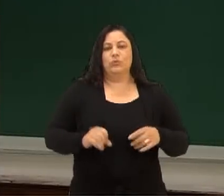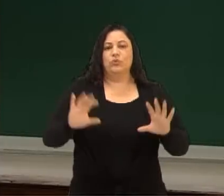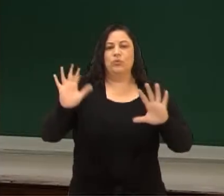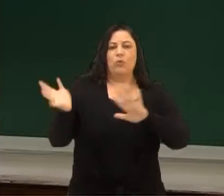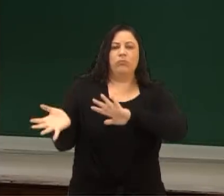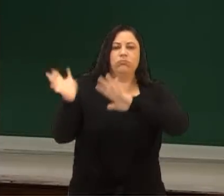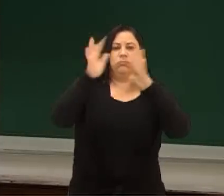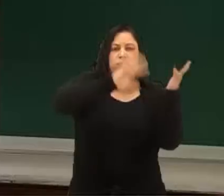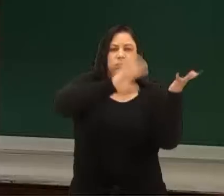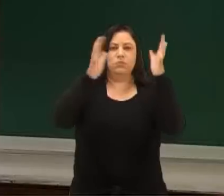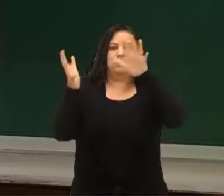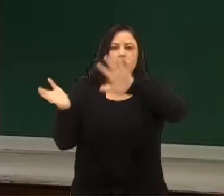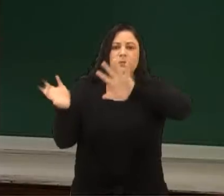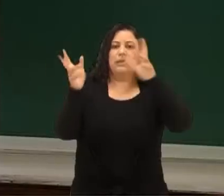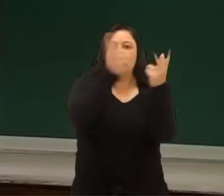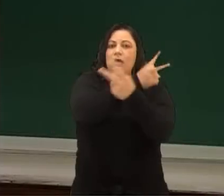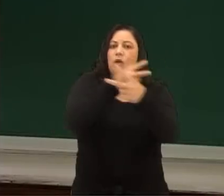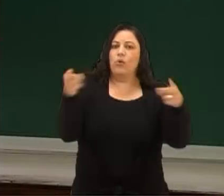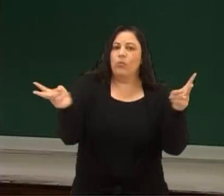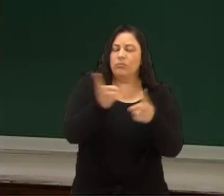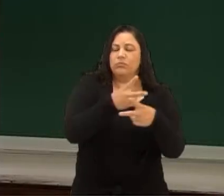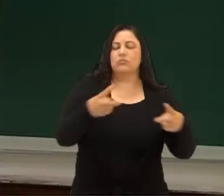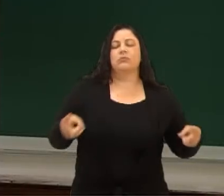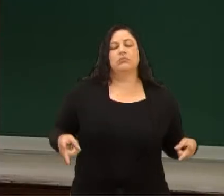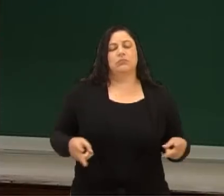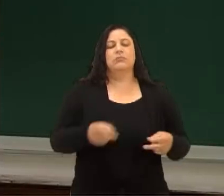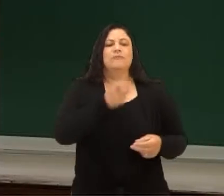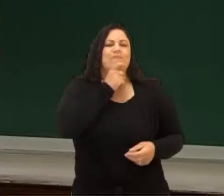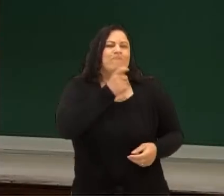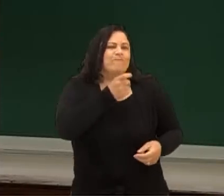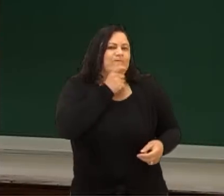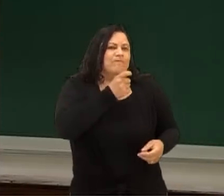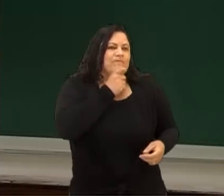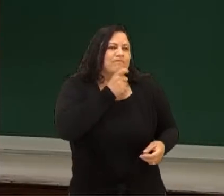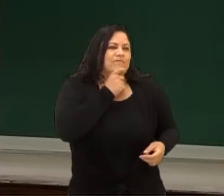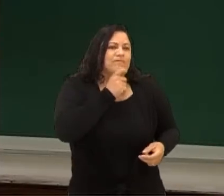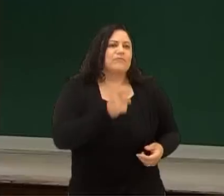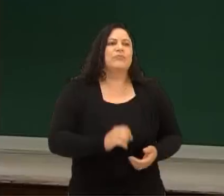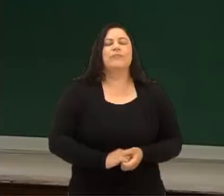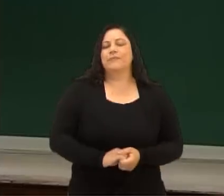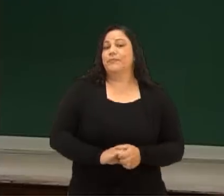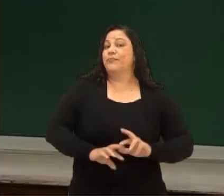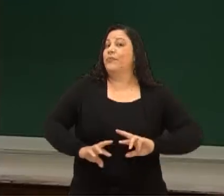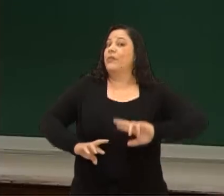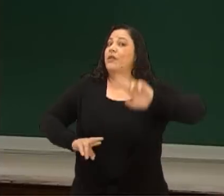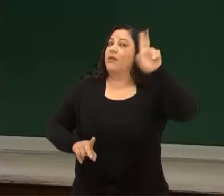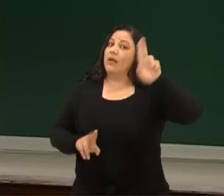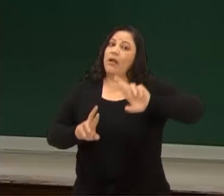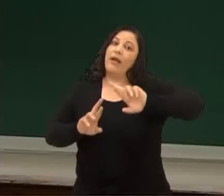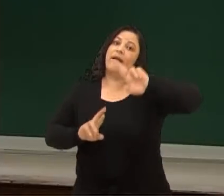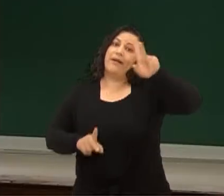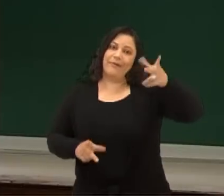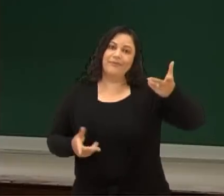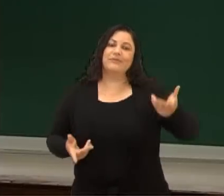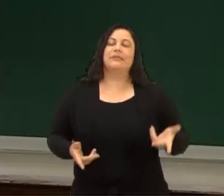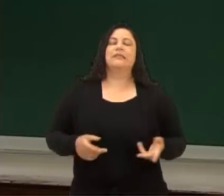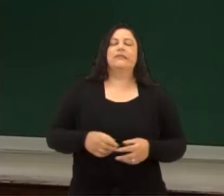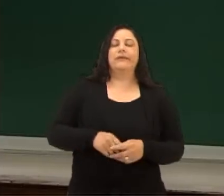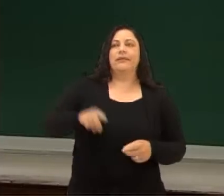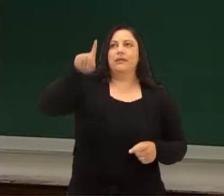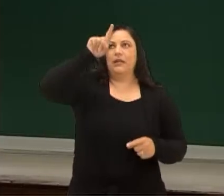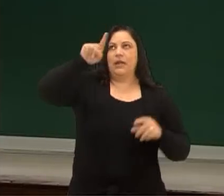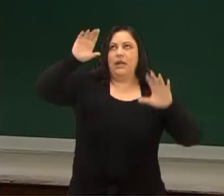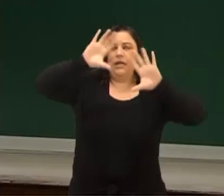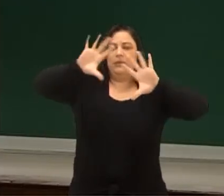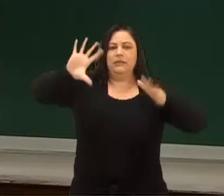características gélidas lá do Polo Sul, porque lá é muito frio. A mesma coisa vai acontecer aqui, ó, ao contrário, porque aqui é a linha do Equador,